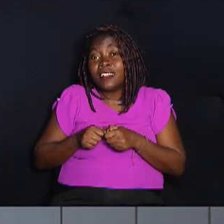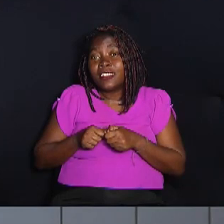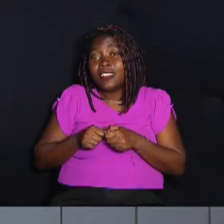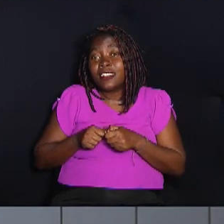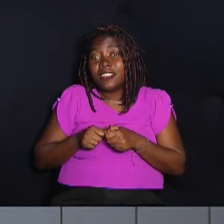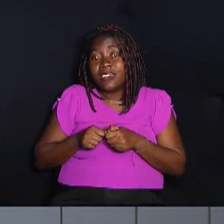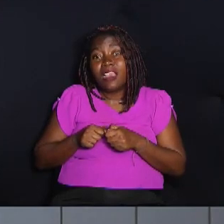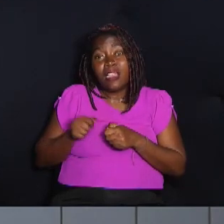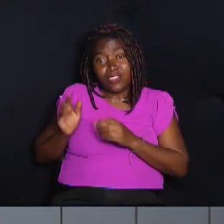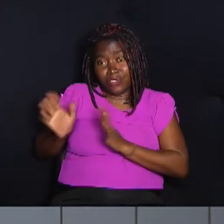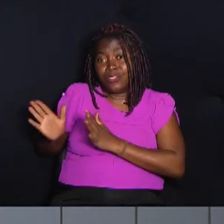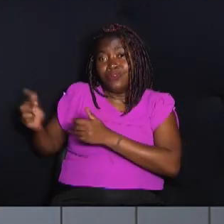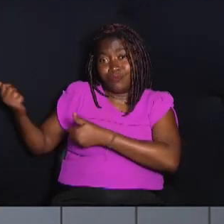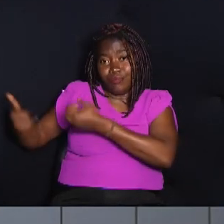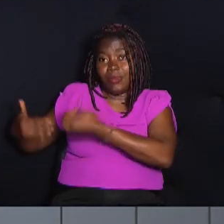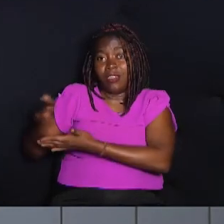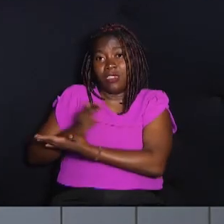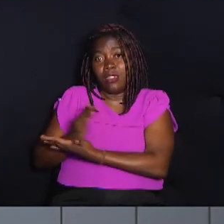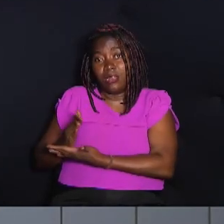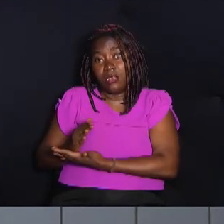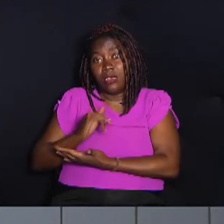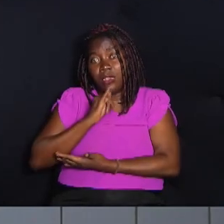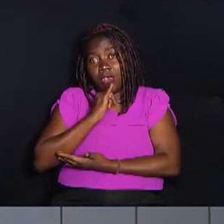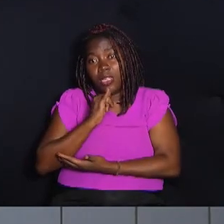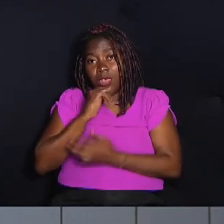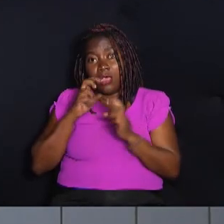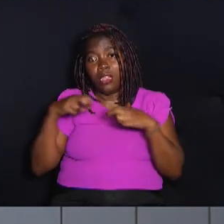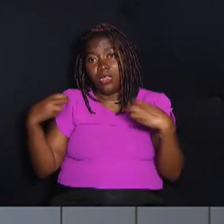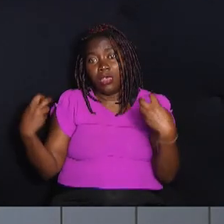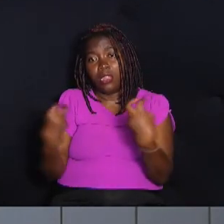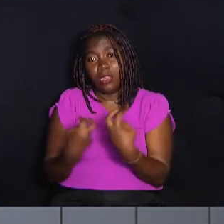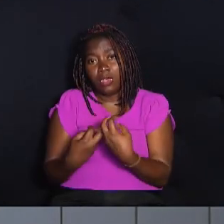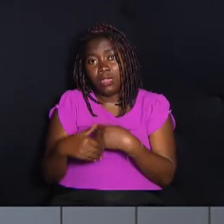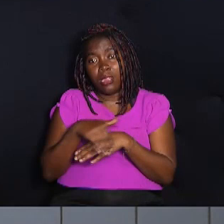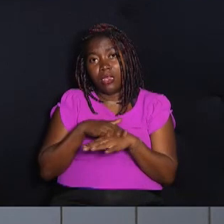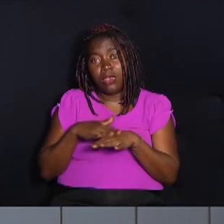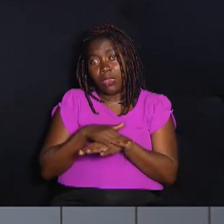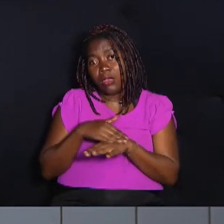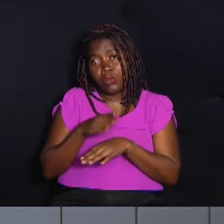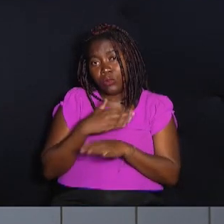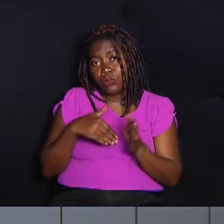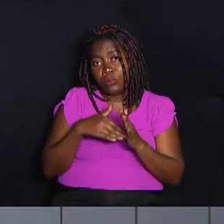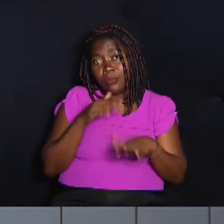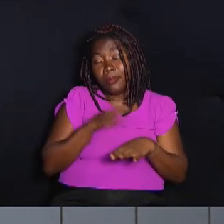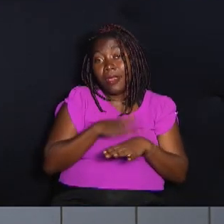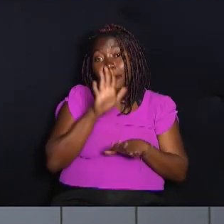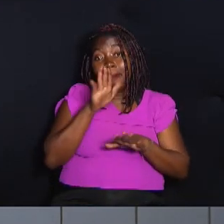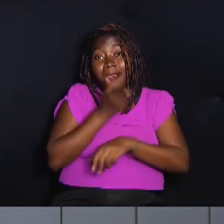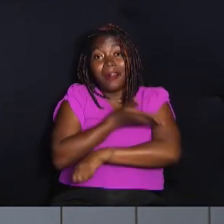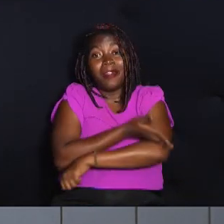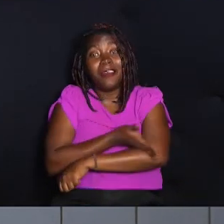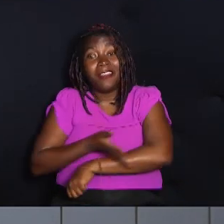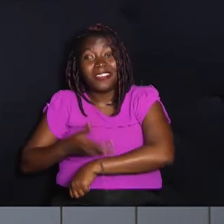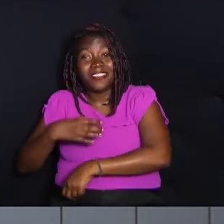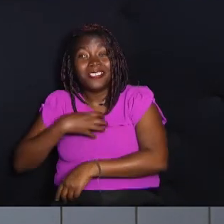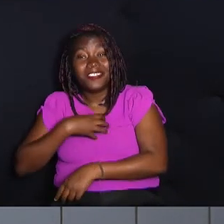aqui já foi dito algumas coisas, como as rodas de conversas e tudo mais, mas a tendência é a pessoa se sentir ali,